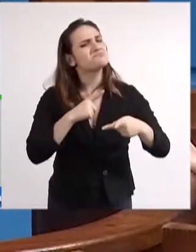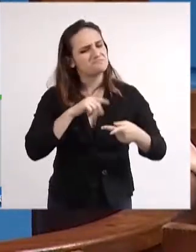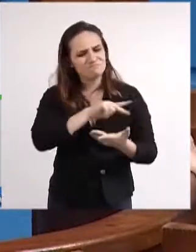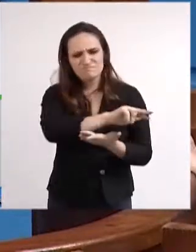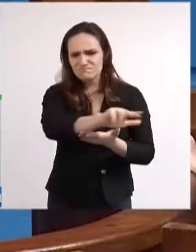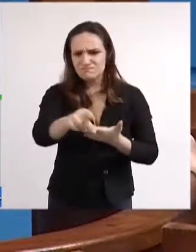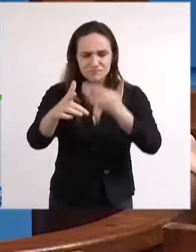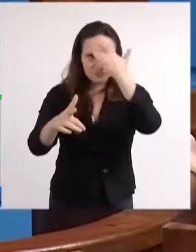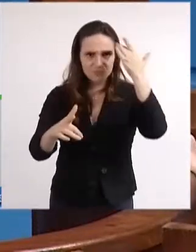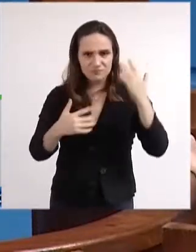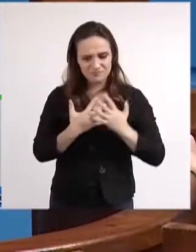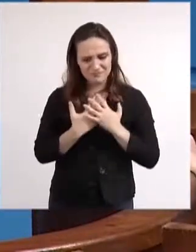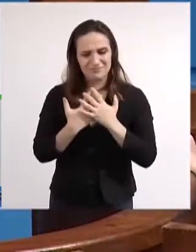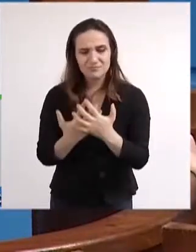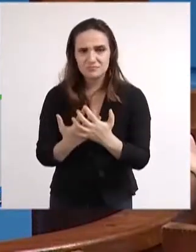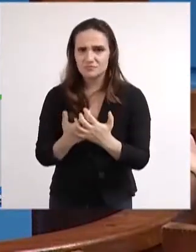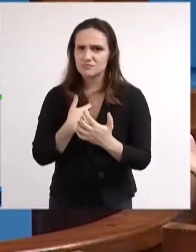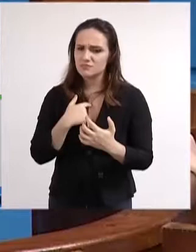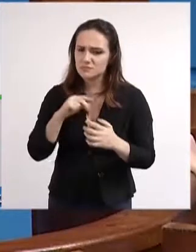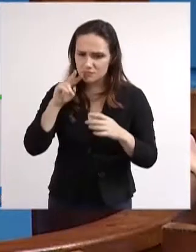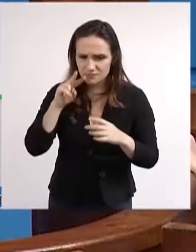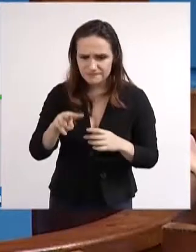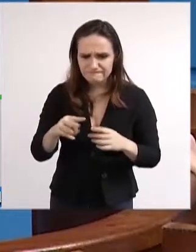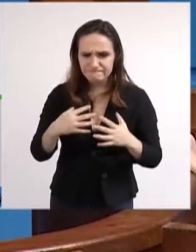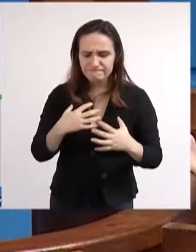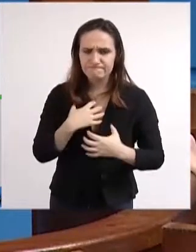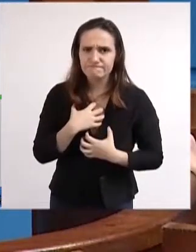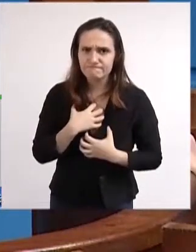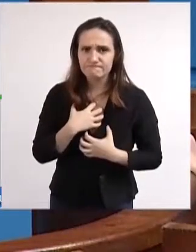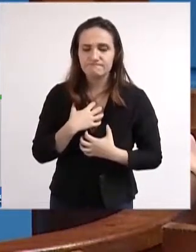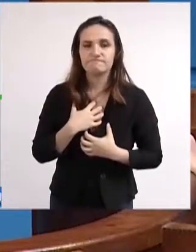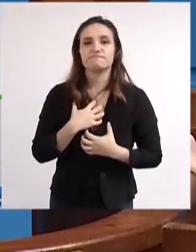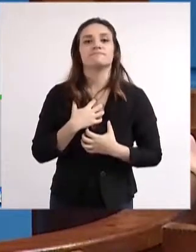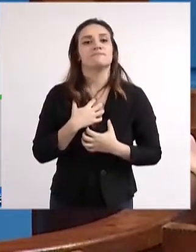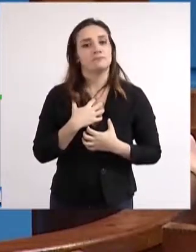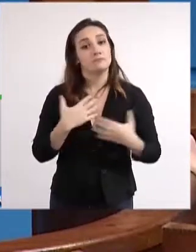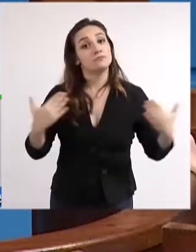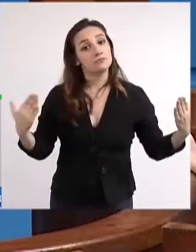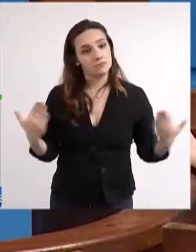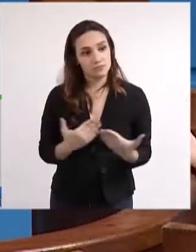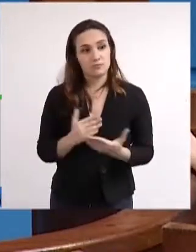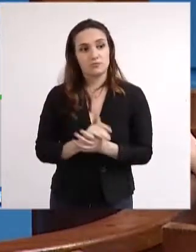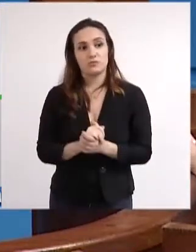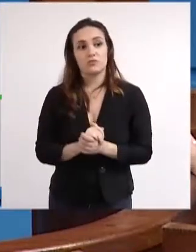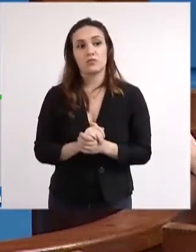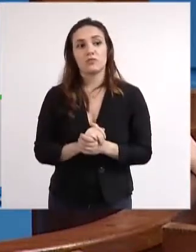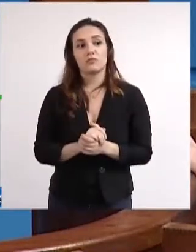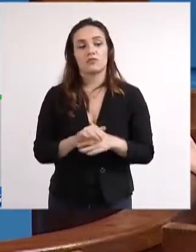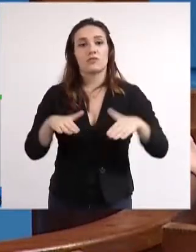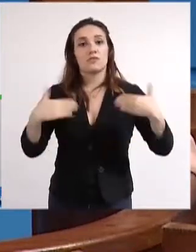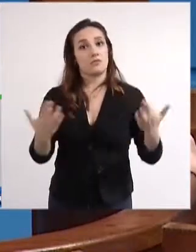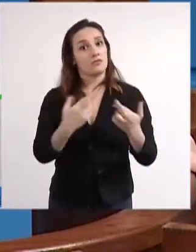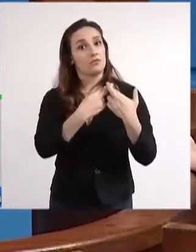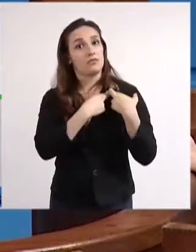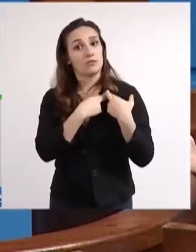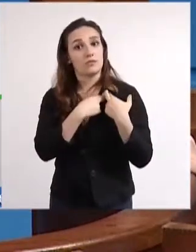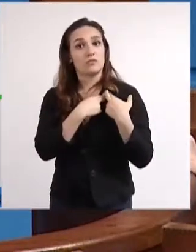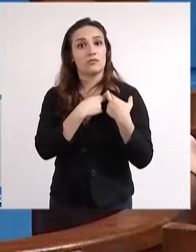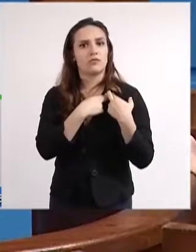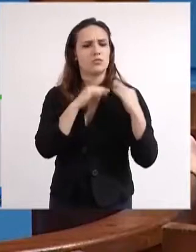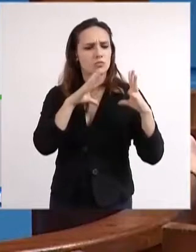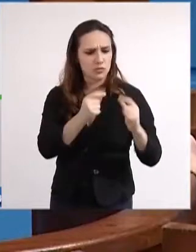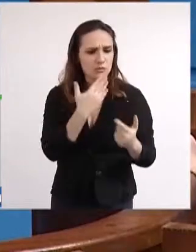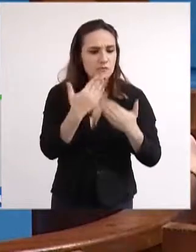que nos sensibilizam. E nós estamos, então, hoje com a incumbência de levar